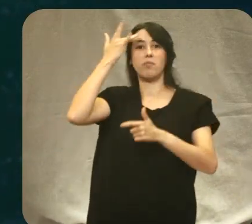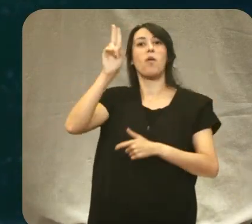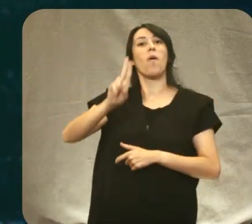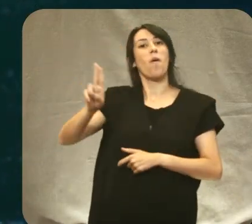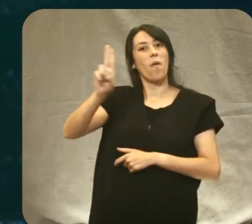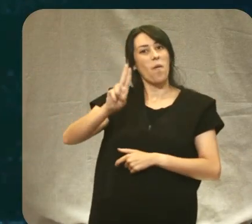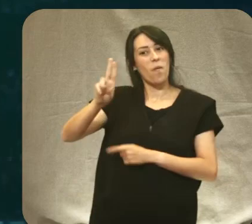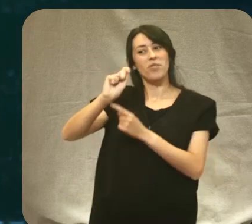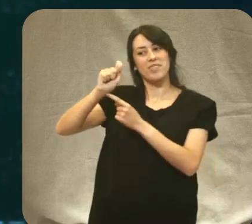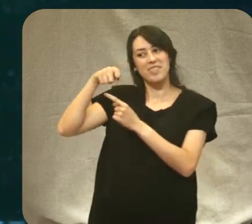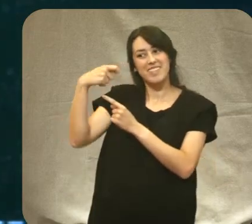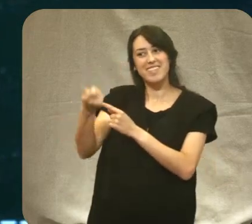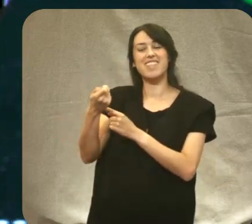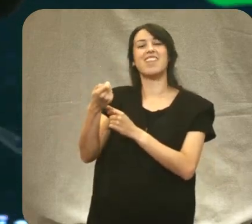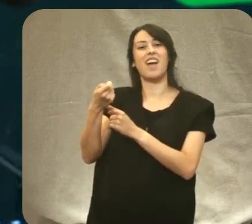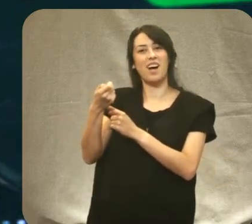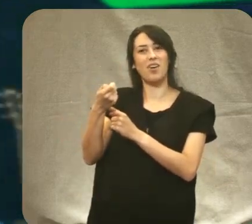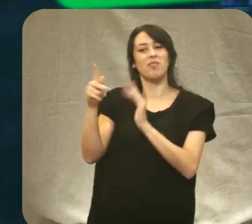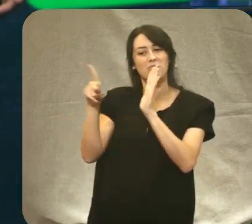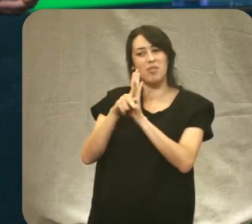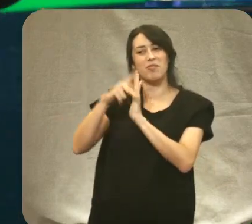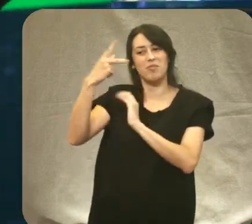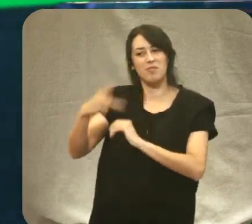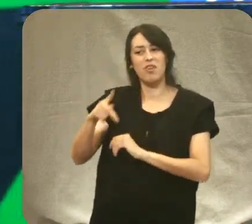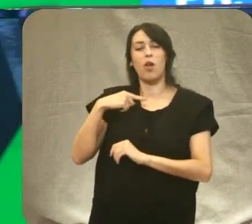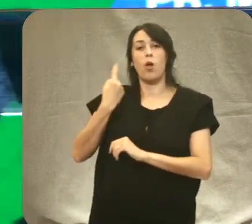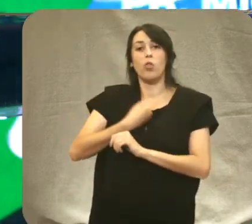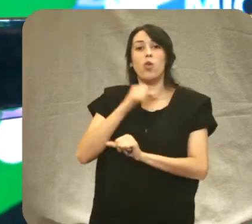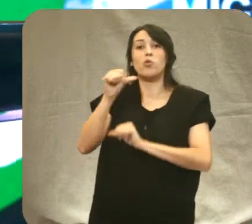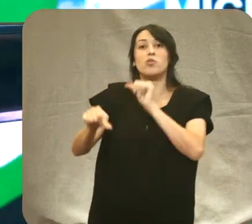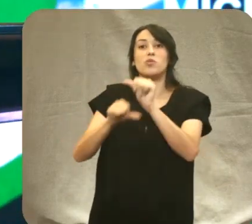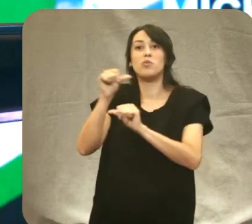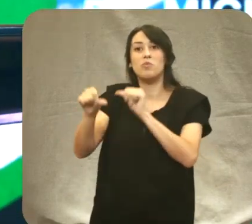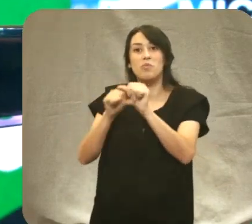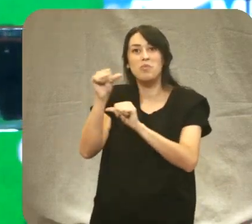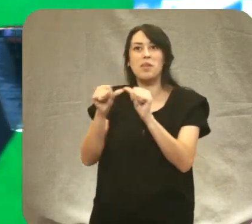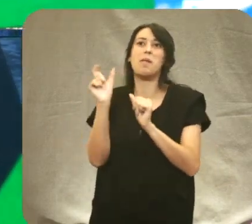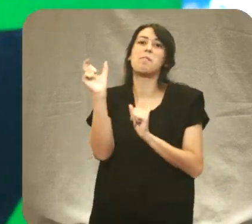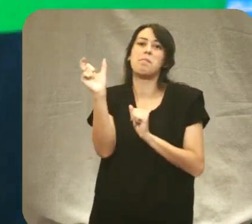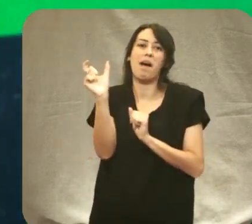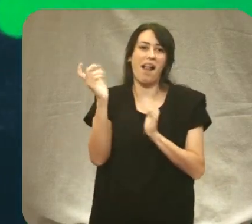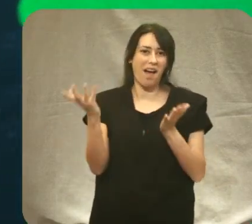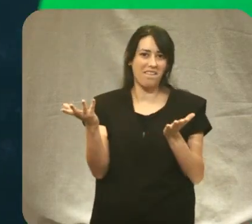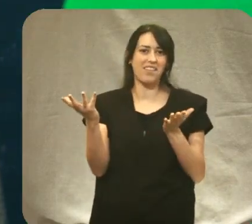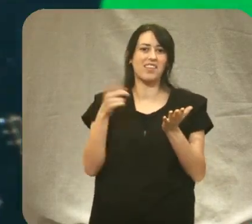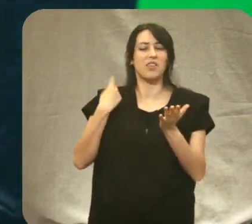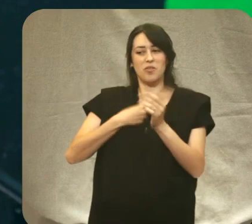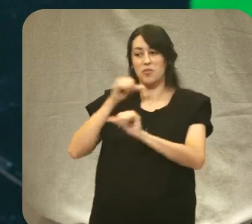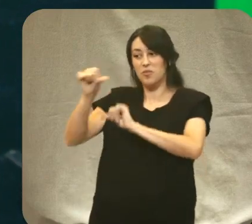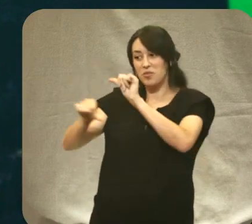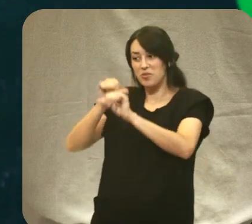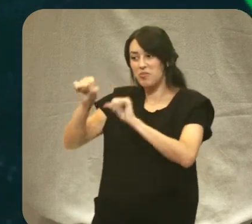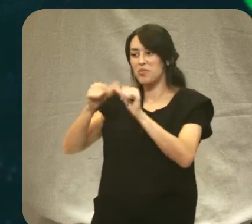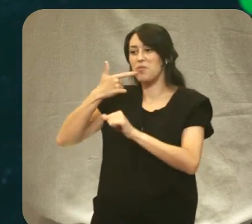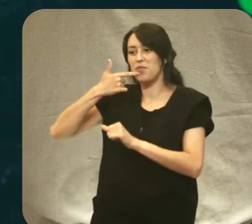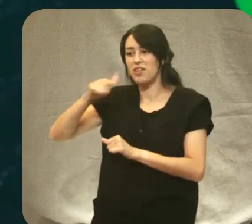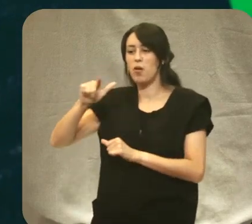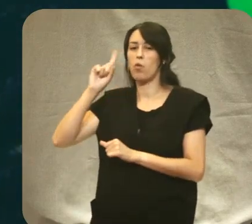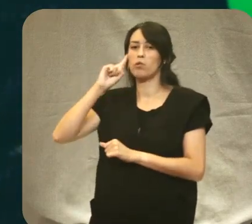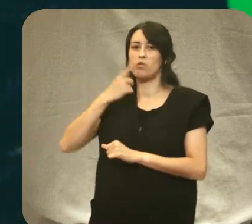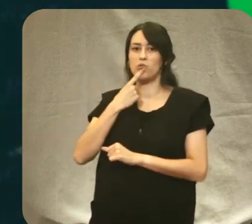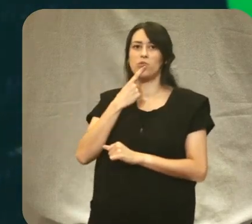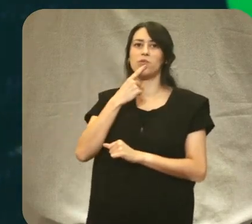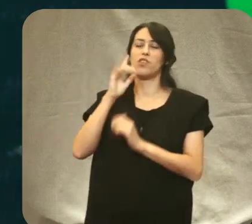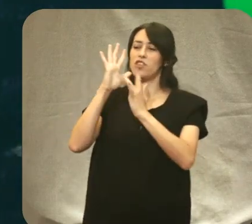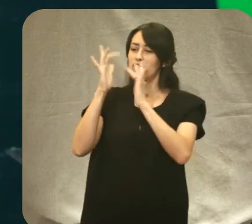o nosso sinal. Nós mudamos a palavra, mudamos a língua dos surdos. Jesus